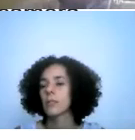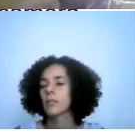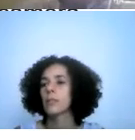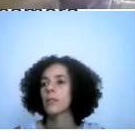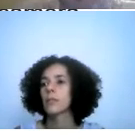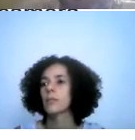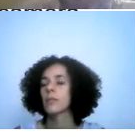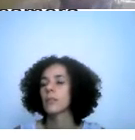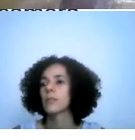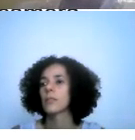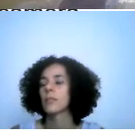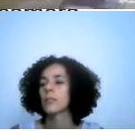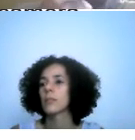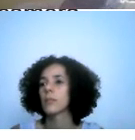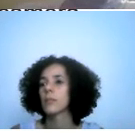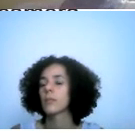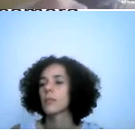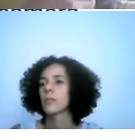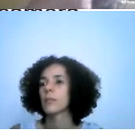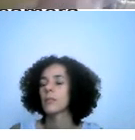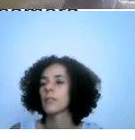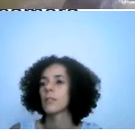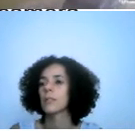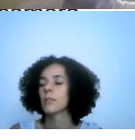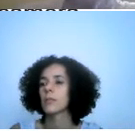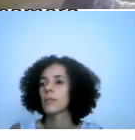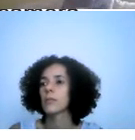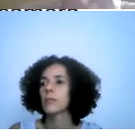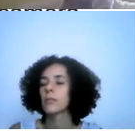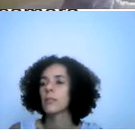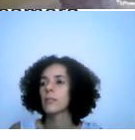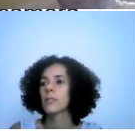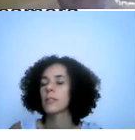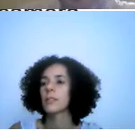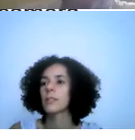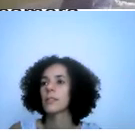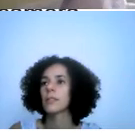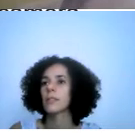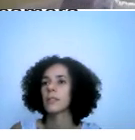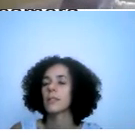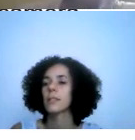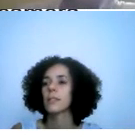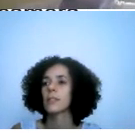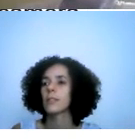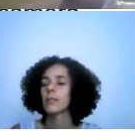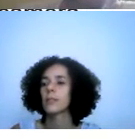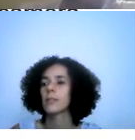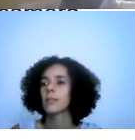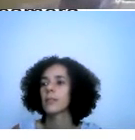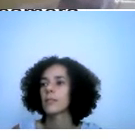dessa espécie. O ideal é que, quando ela fosse detectada, assim que ela chegou ali no ambiente, as ações já